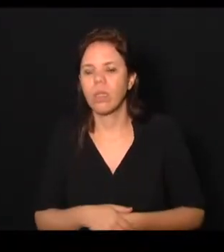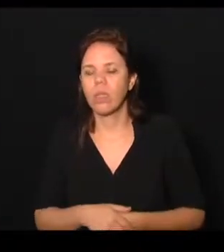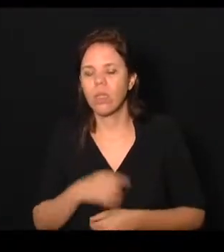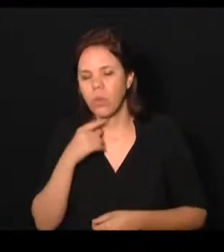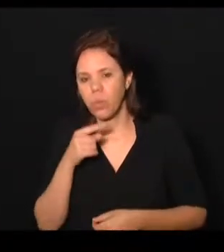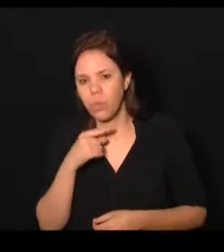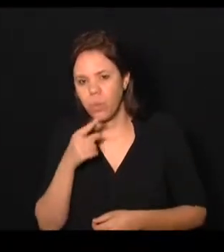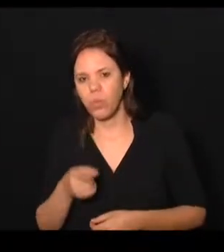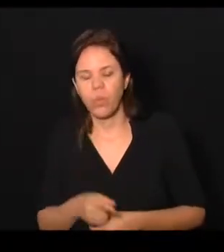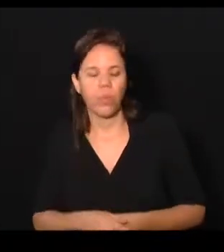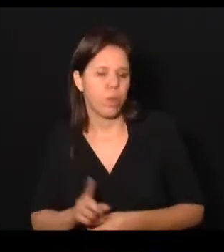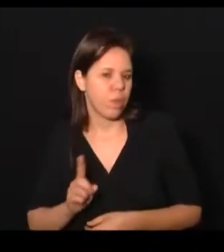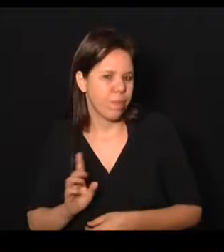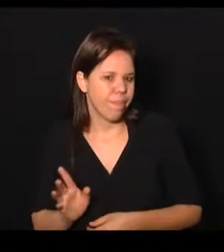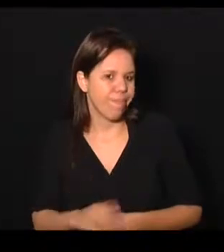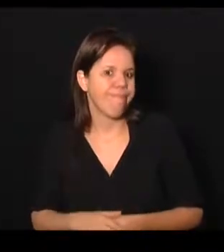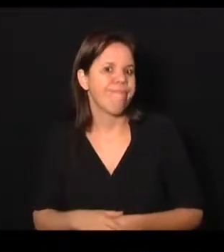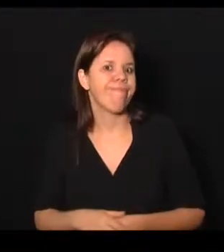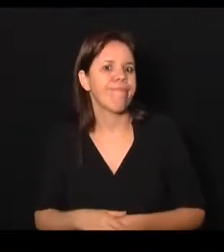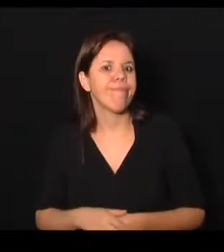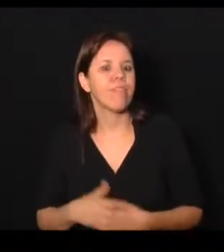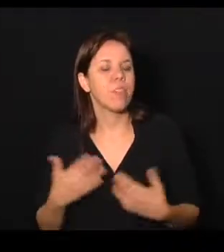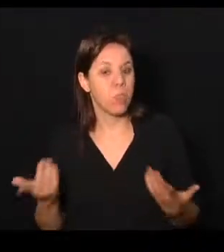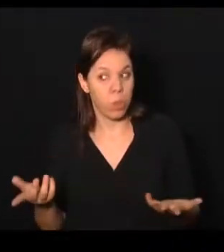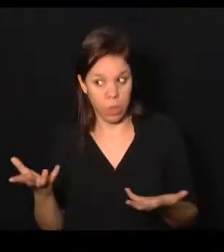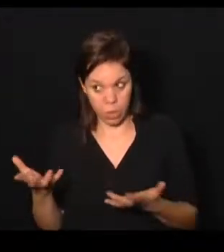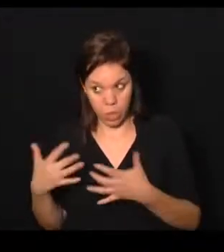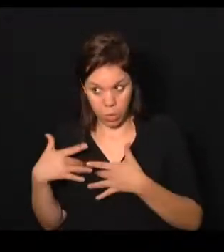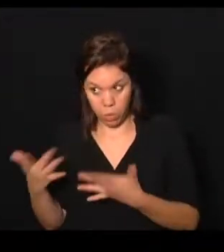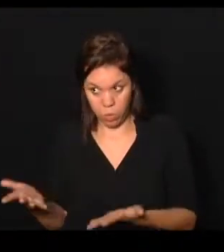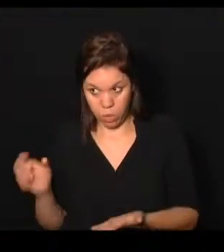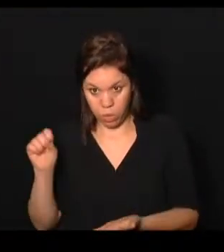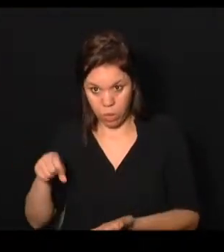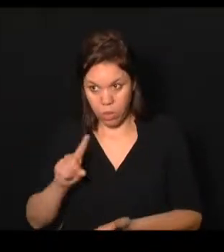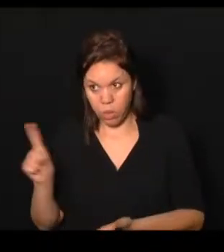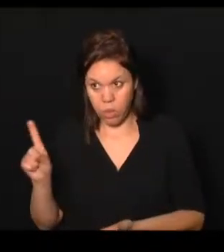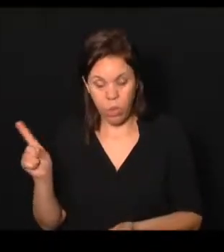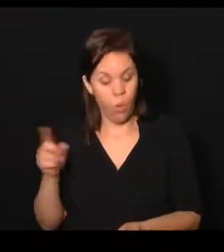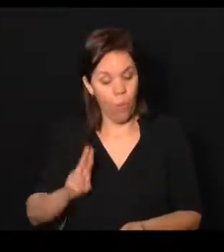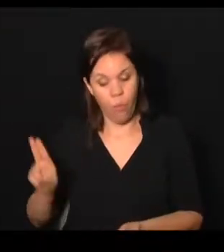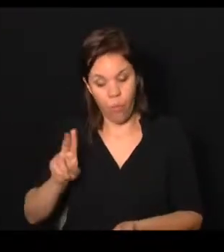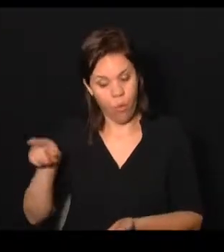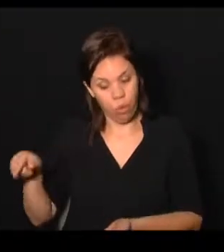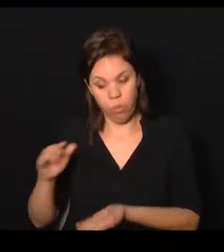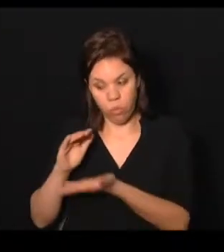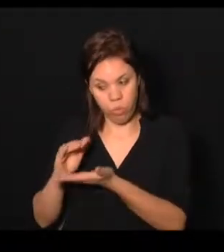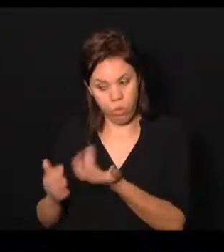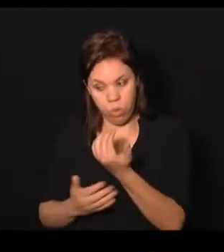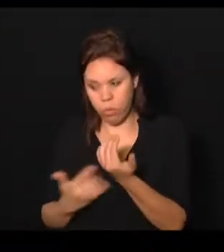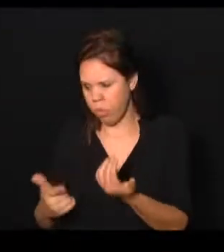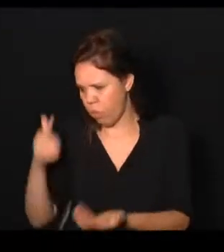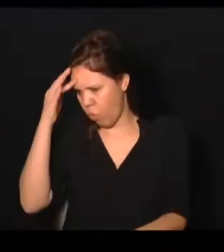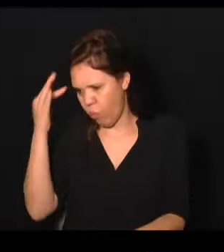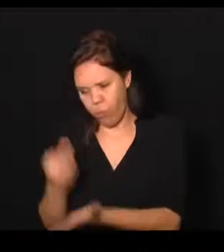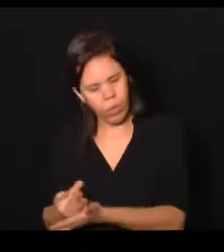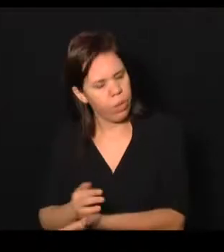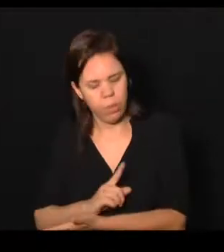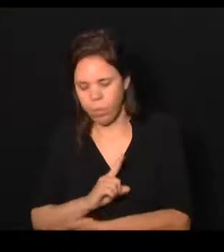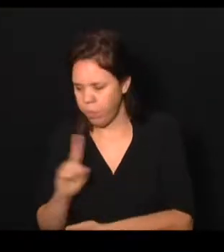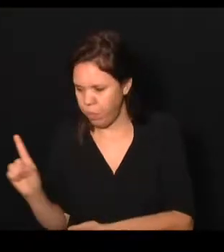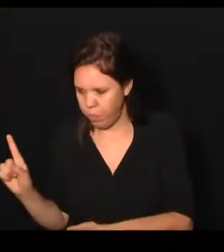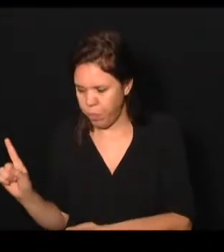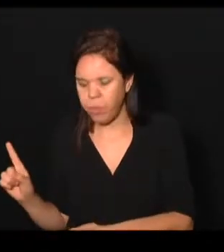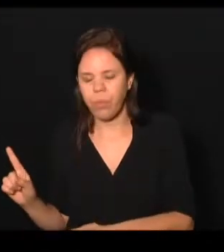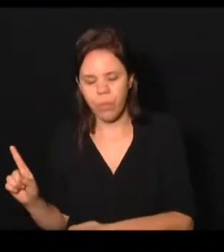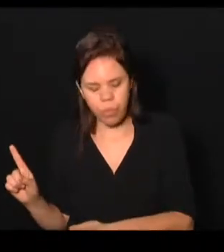dúvida? Não. Então, na dúvida, pro réu, o senhor quer doar, o senhor doa. Agora, eu não vou utilizar esse sangue porque eu não tenho confiança nisso. Então, eu tenho que